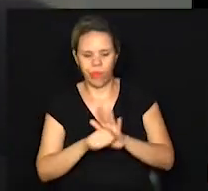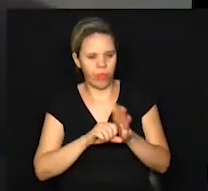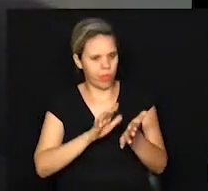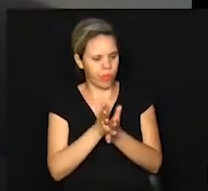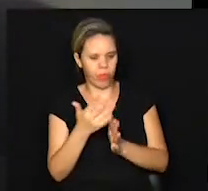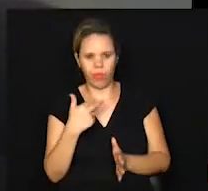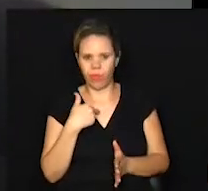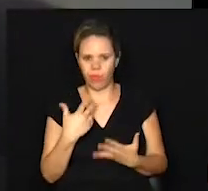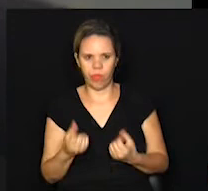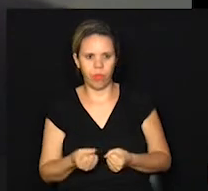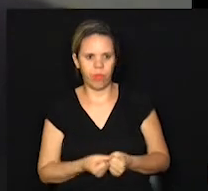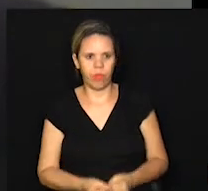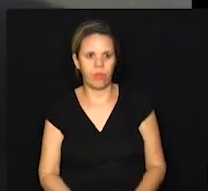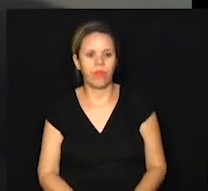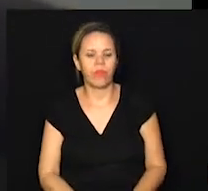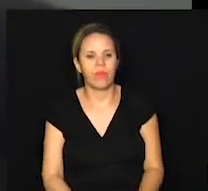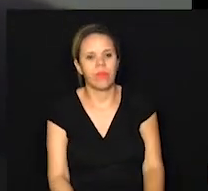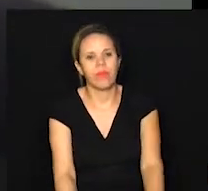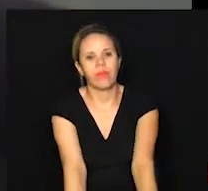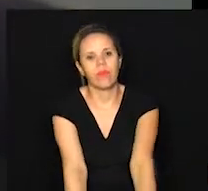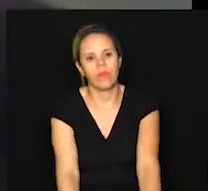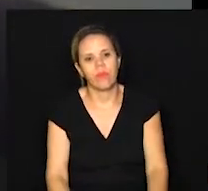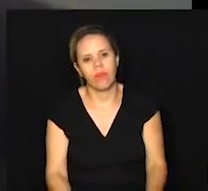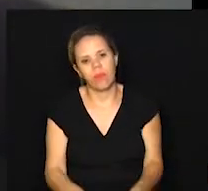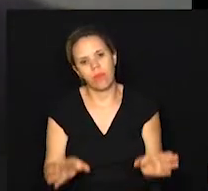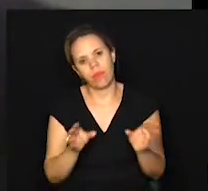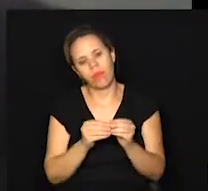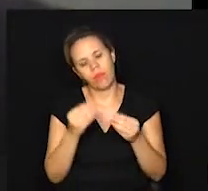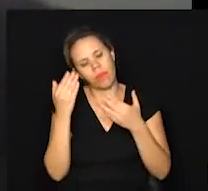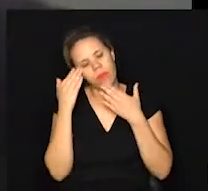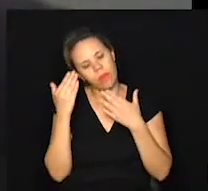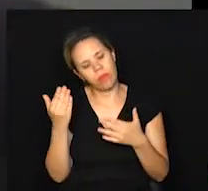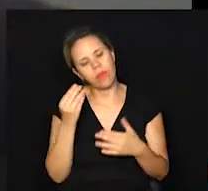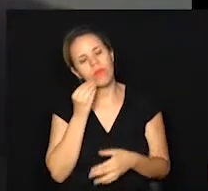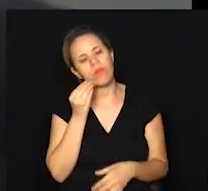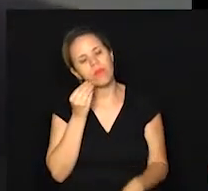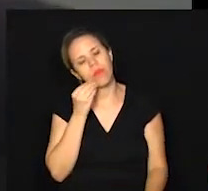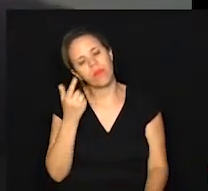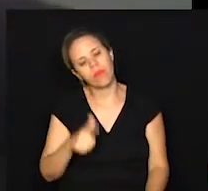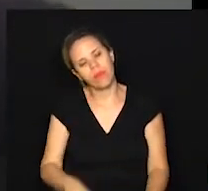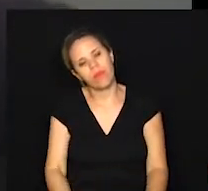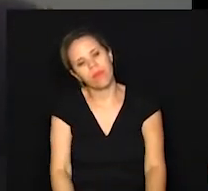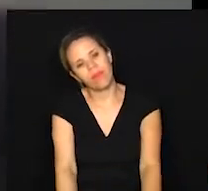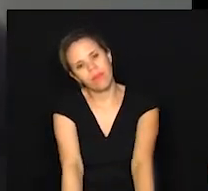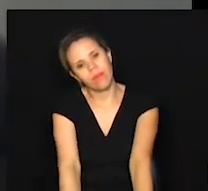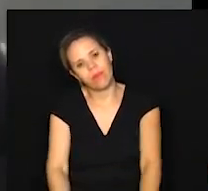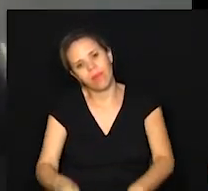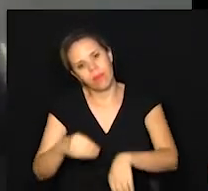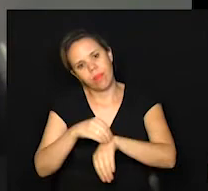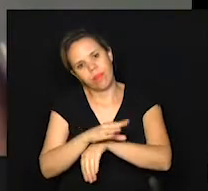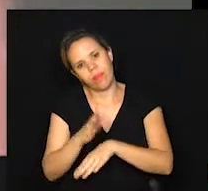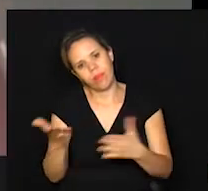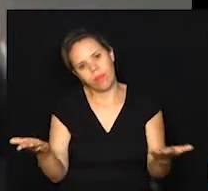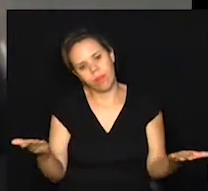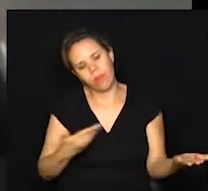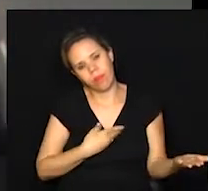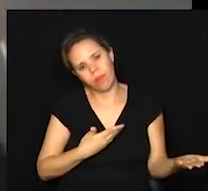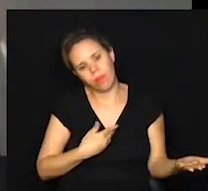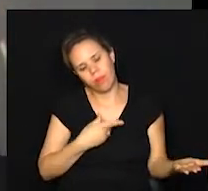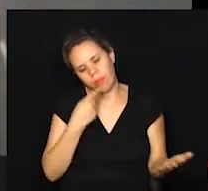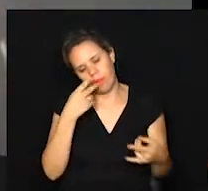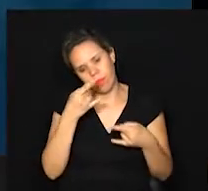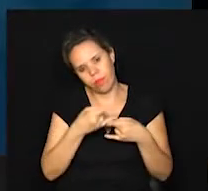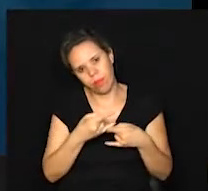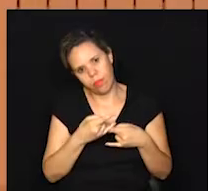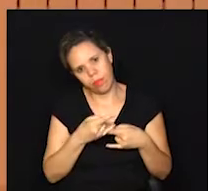tolerado. Basicamente é isso, senhor presidente. Eu agradeço a oportunidade novamente. Passo a palavra aqui aos colegas. Eu